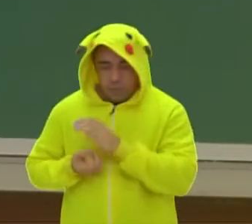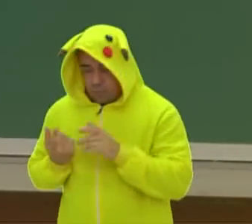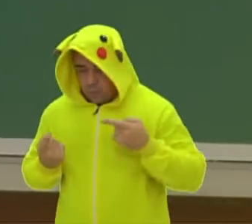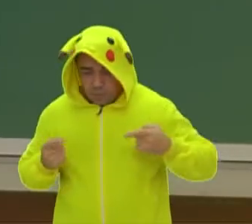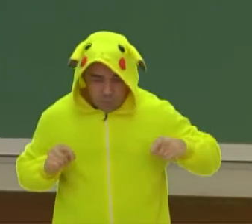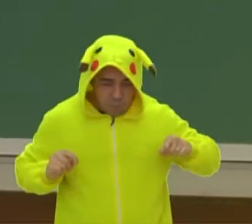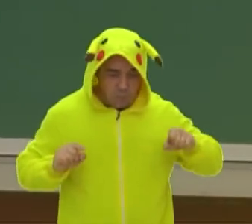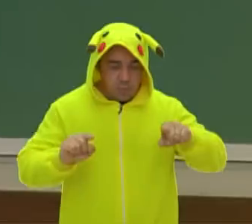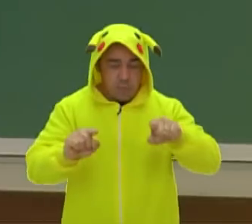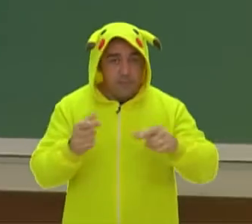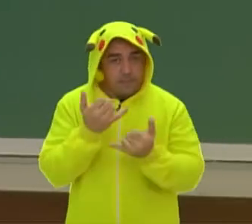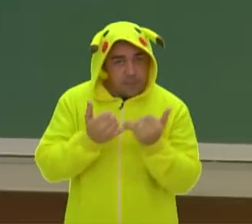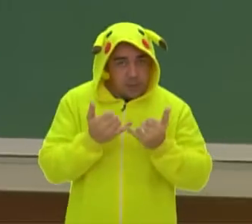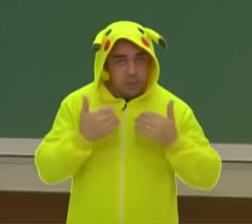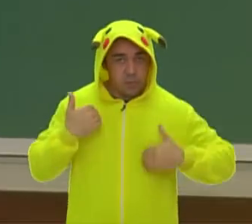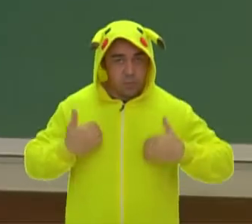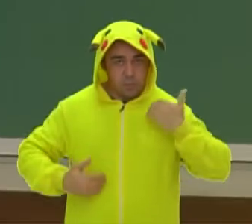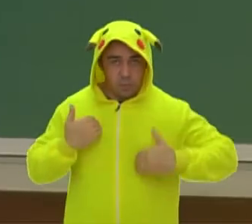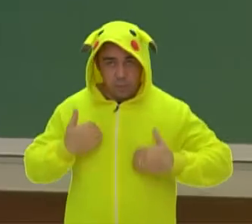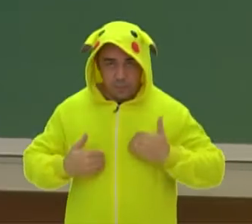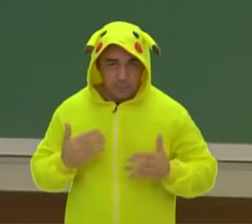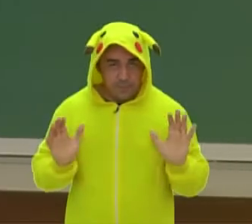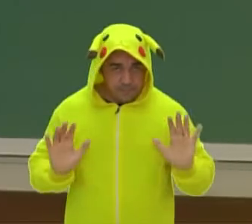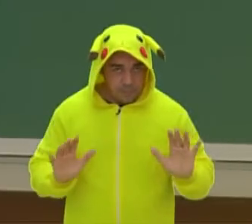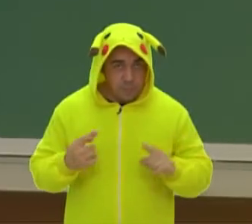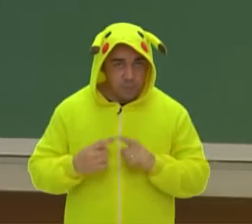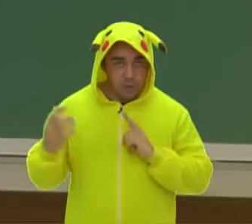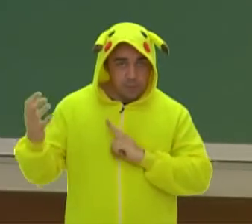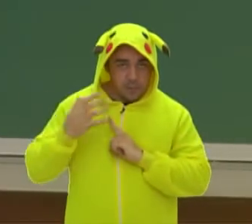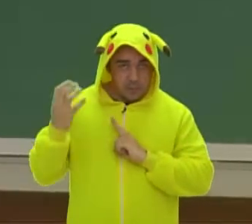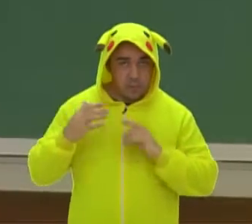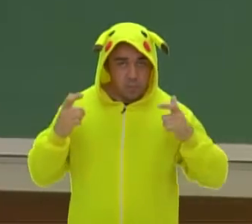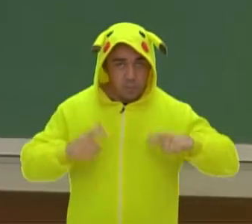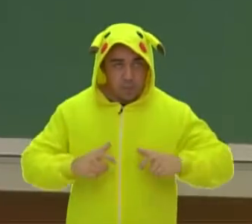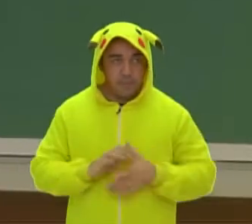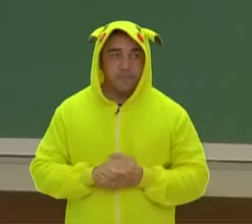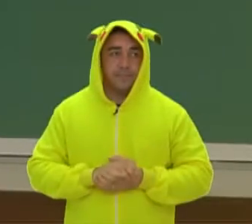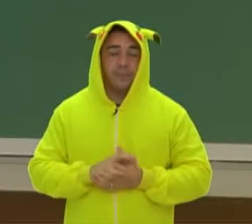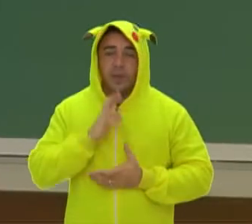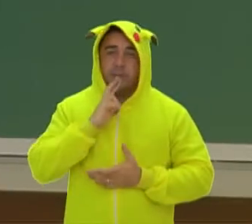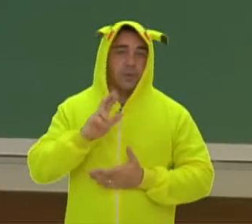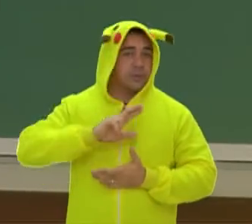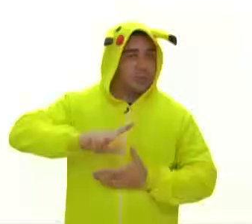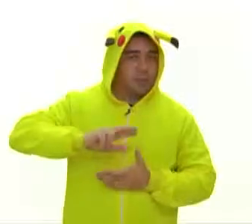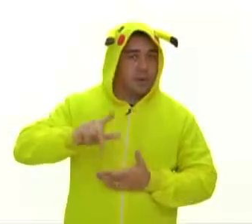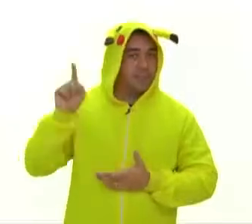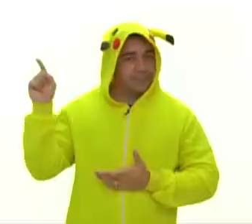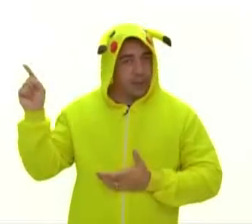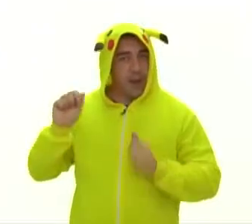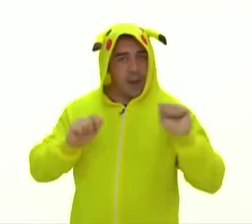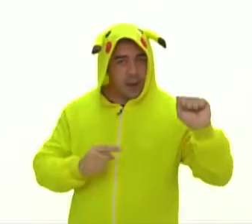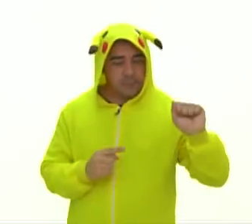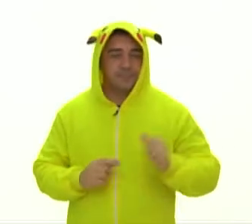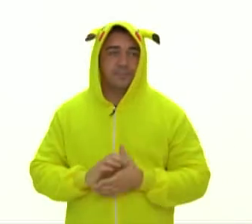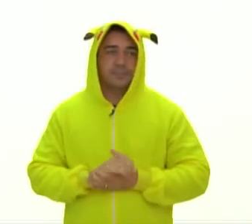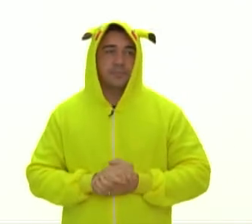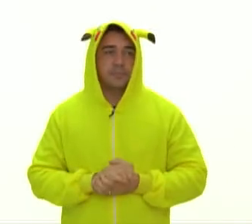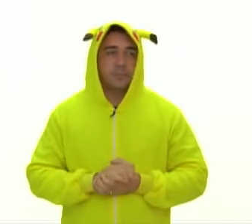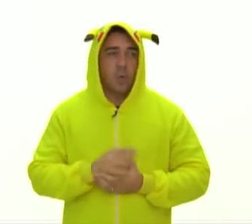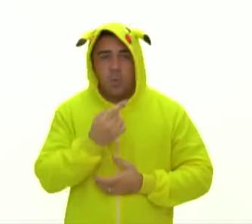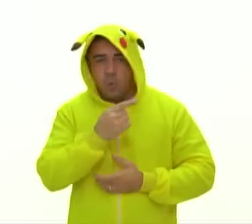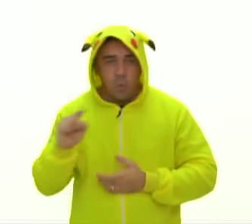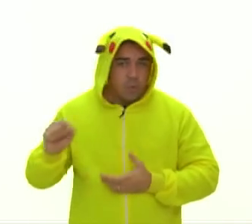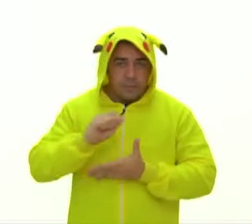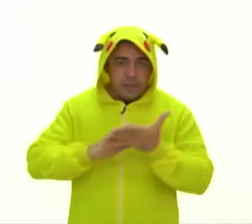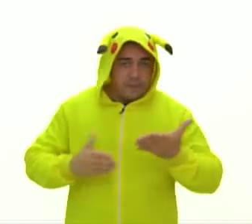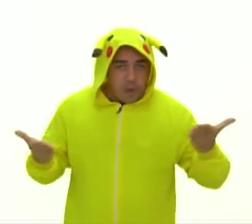desenvolveram estruturas parecidas por causa da pressão seletiva parecida, tá? Então aqui, letra A. Último exercício